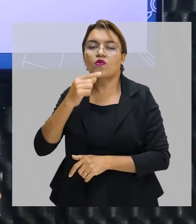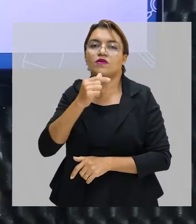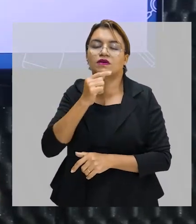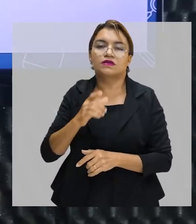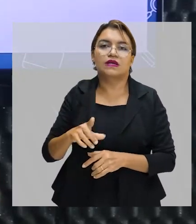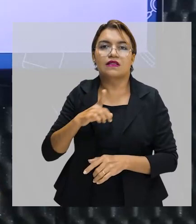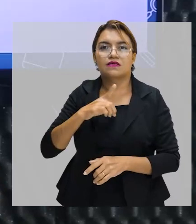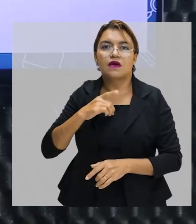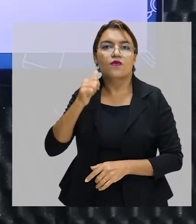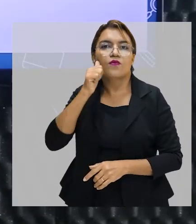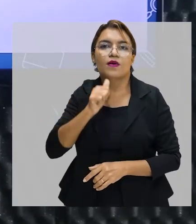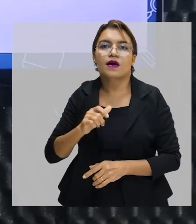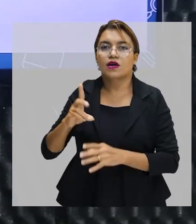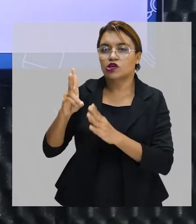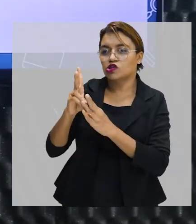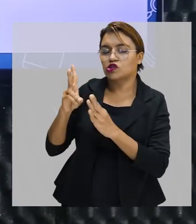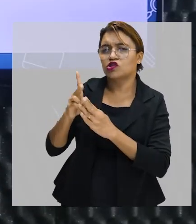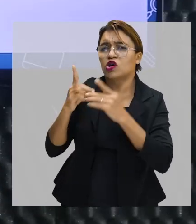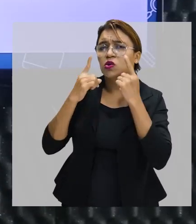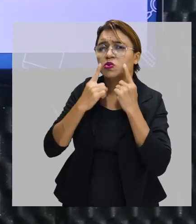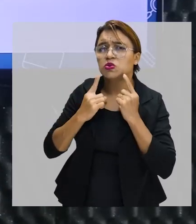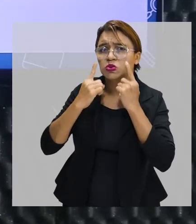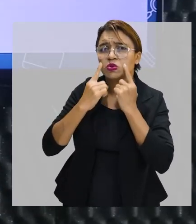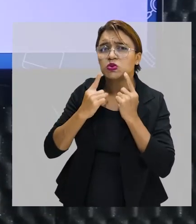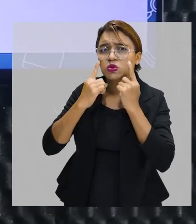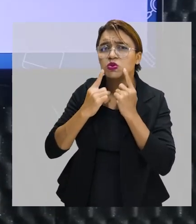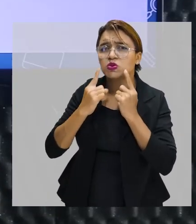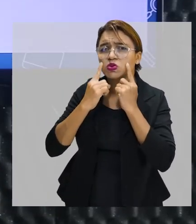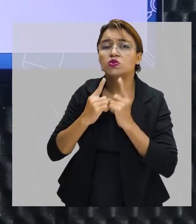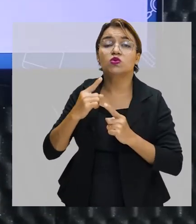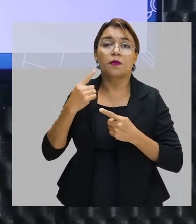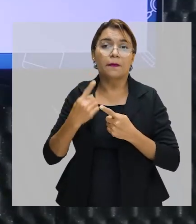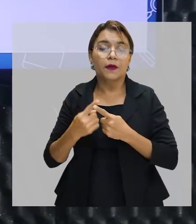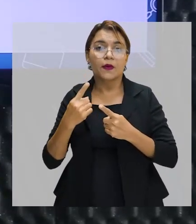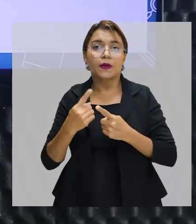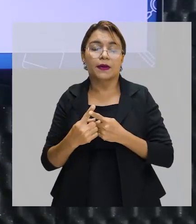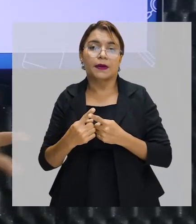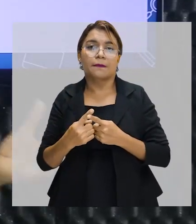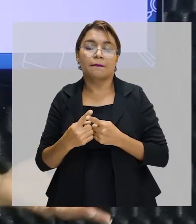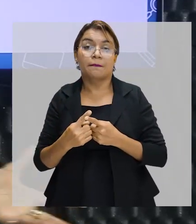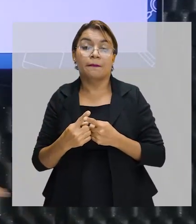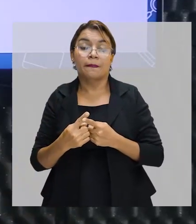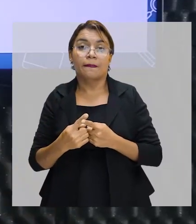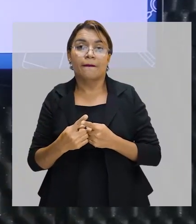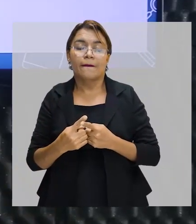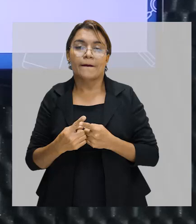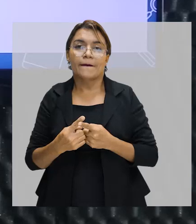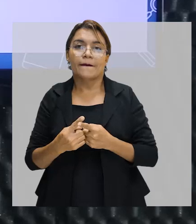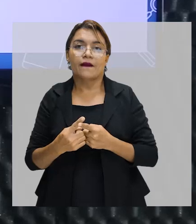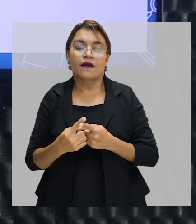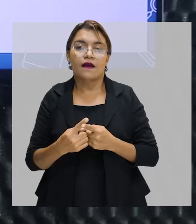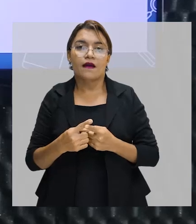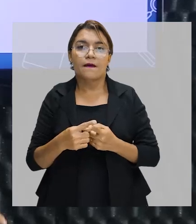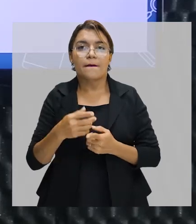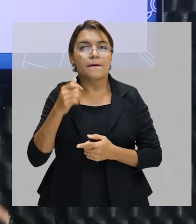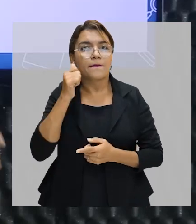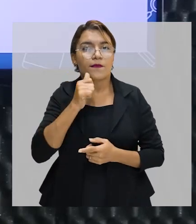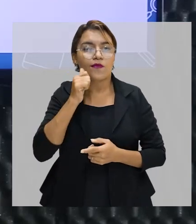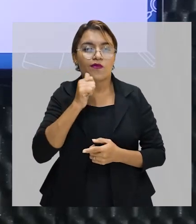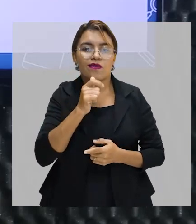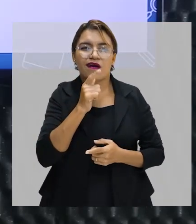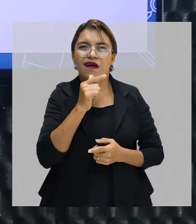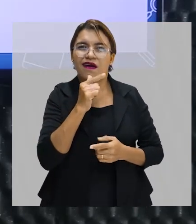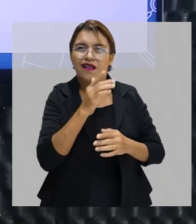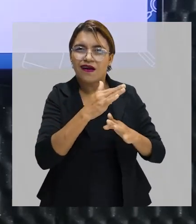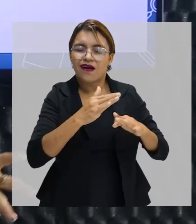índia que chorou muito porque a mãe d'água levou o seu amado. Ela era apaixonada por um rapaz